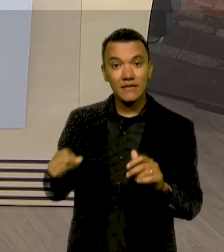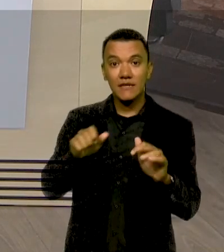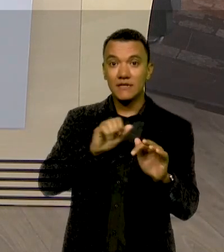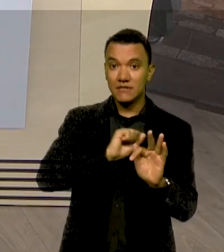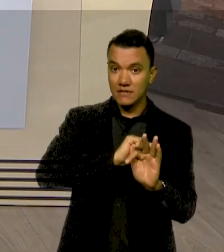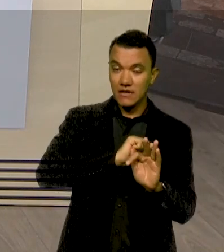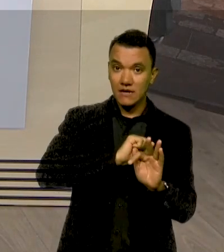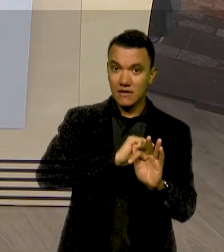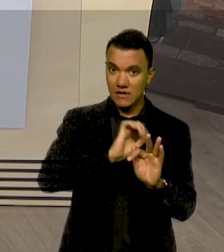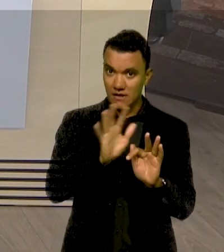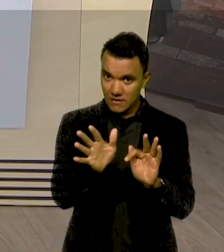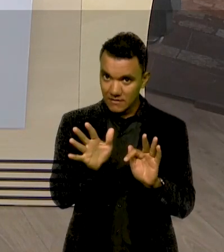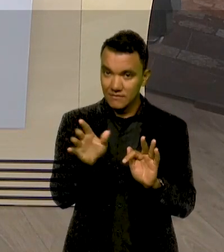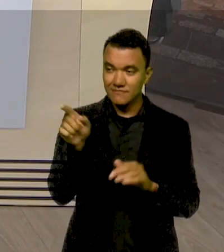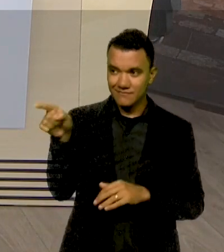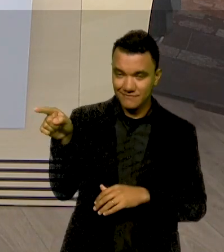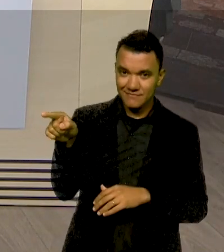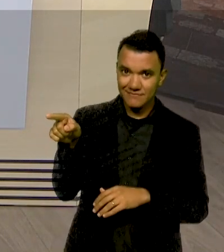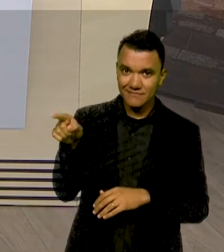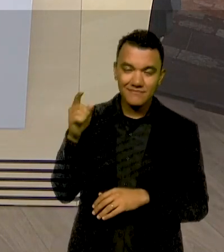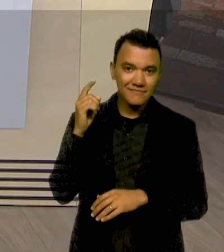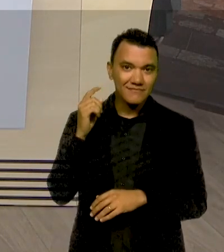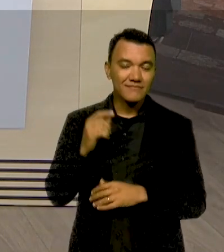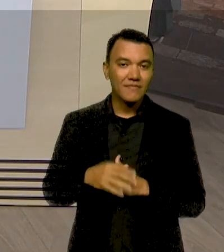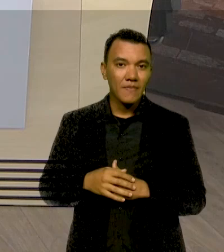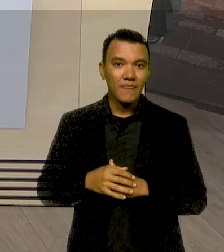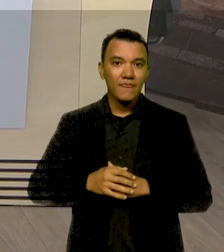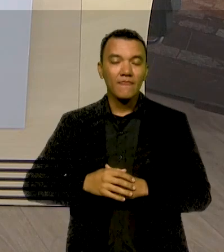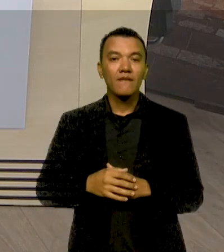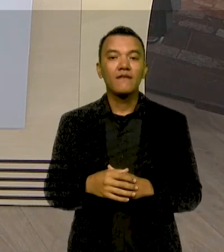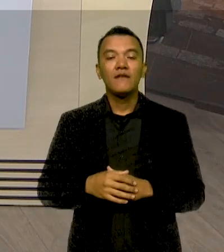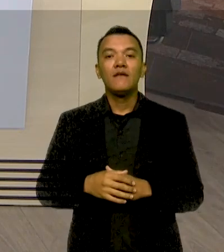Surdos, e entender